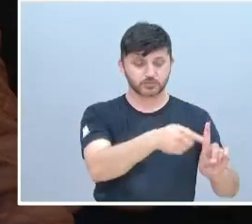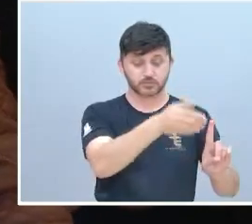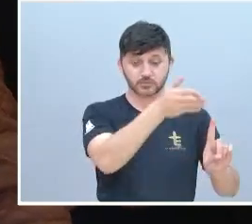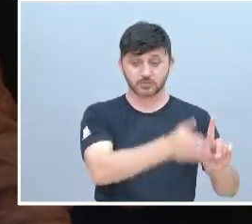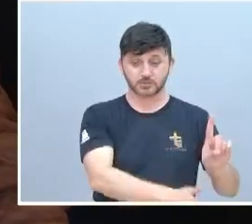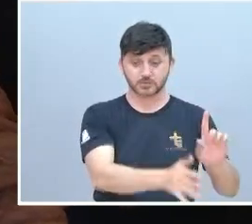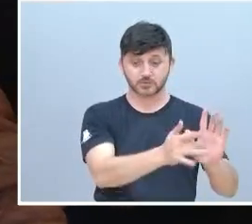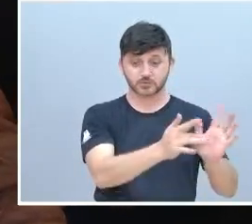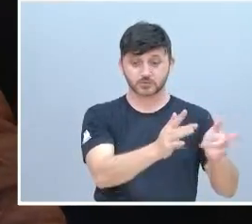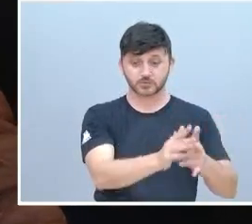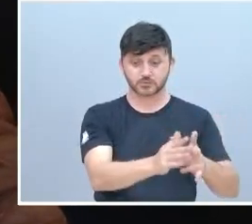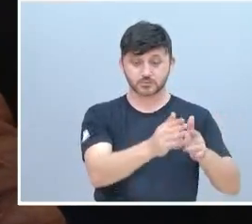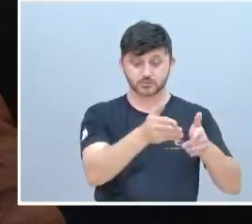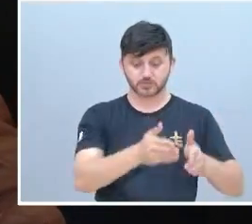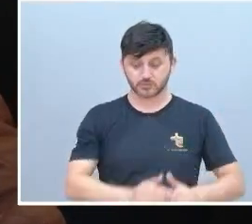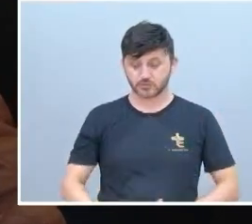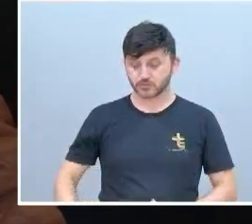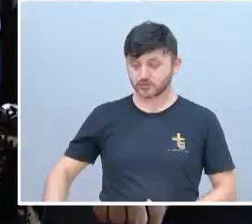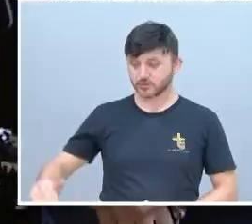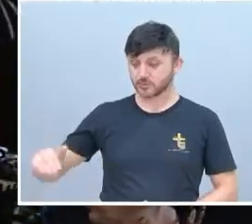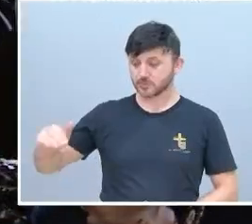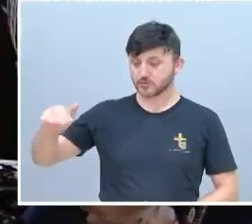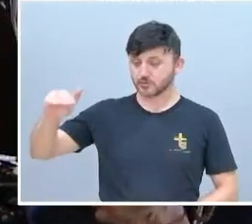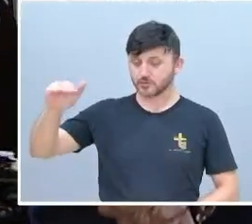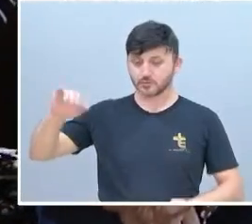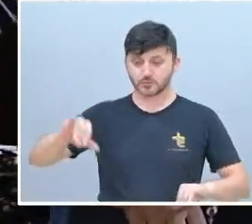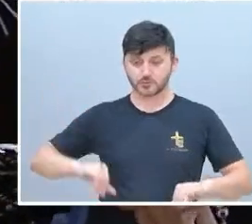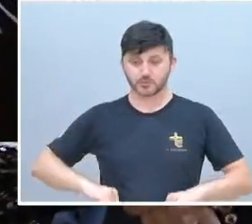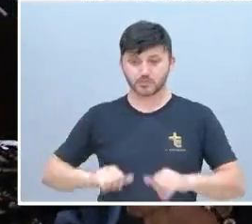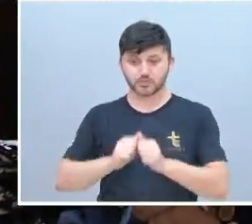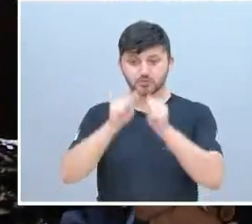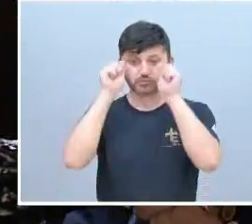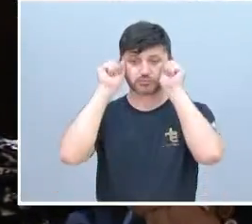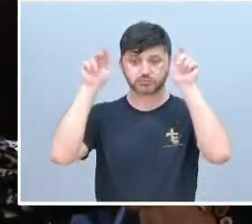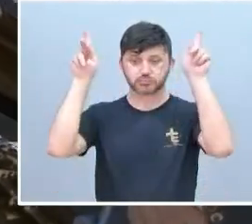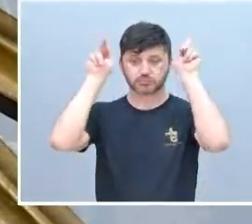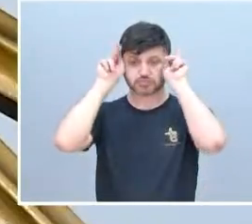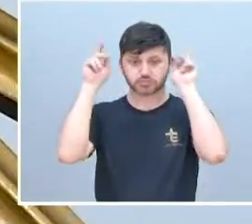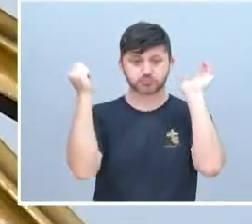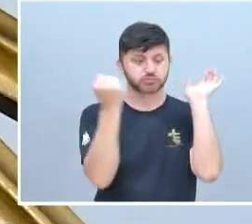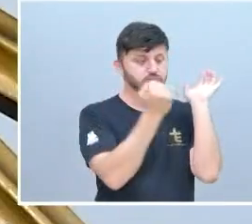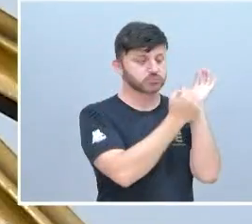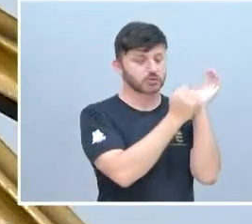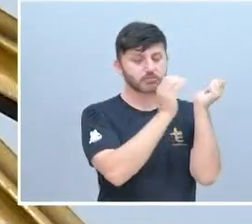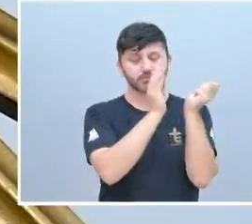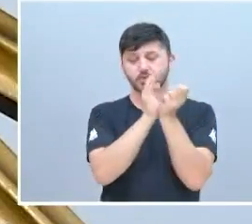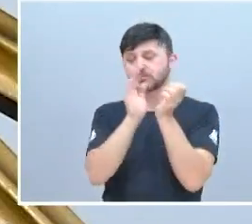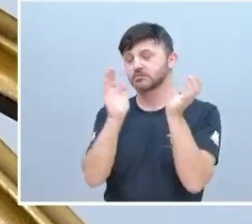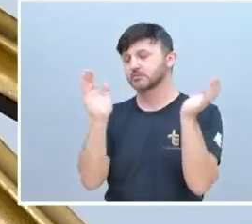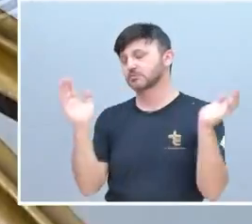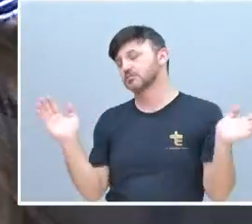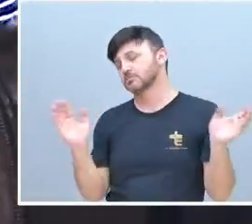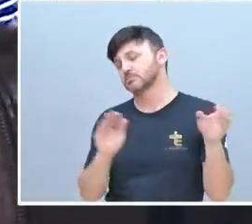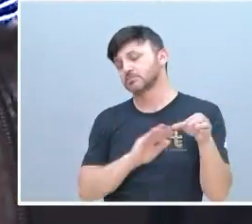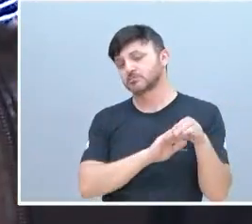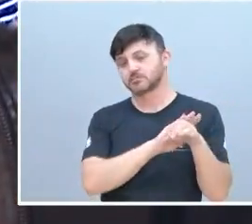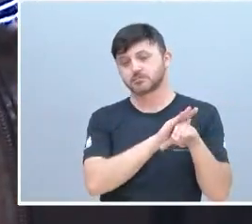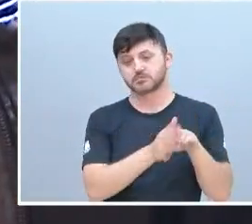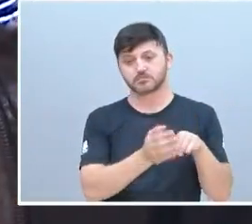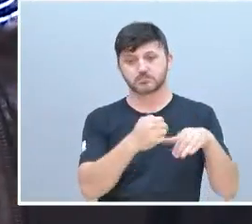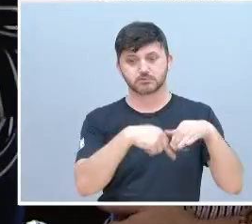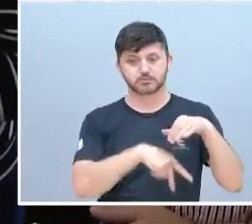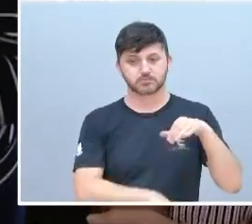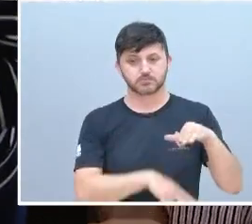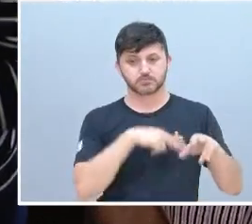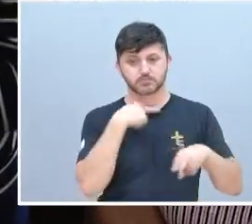Maria, padeceu sob Pôncio Pilatos, foi crucificado, morto e sepultado, desceu à